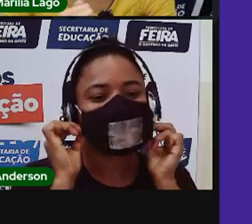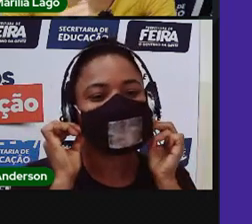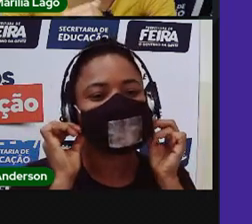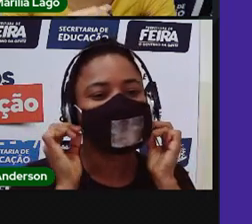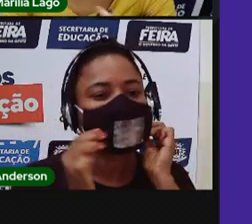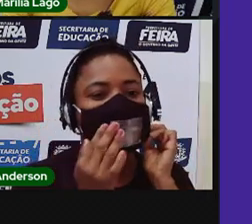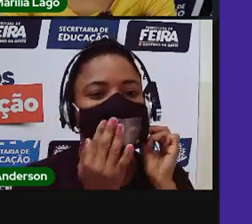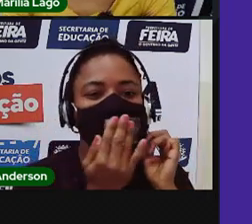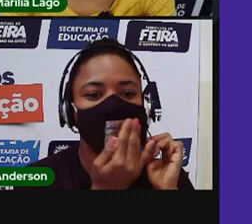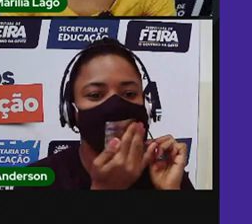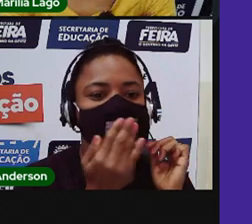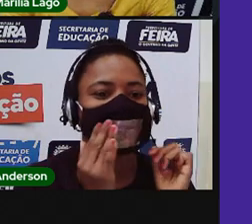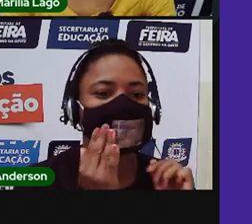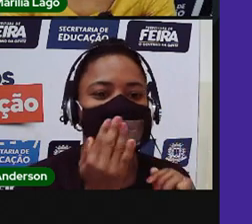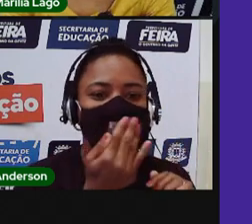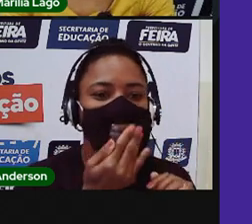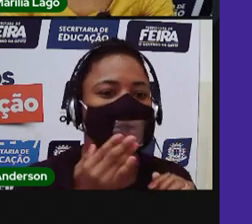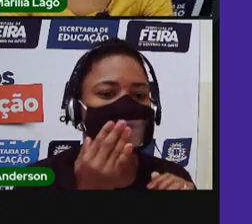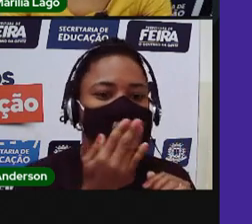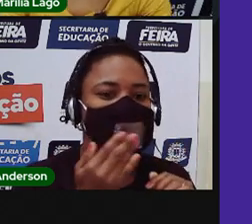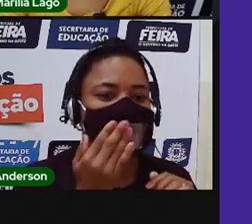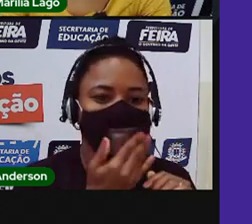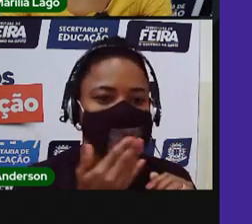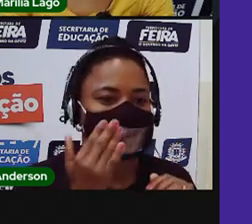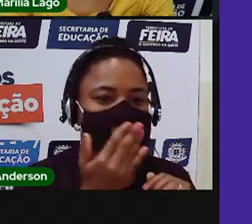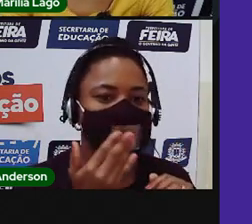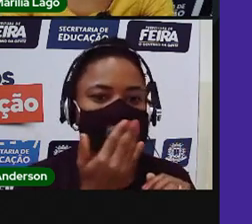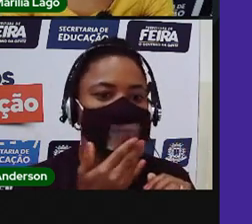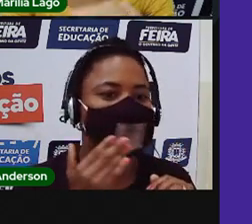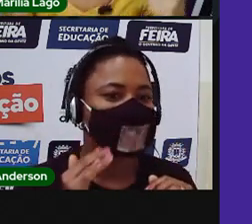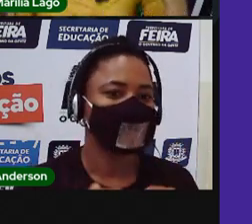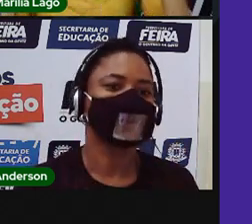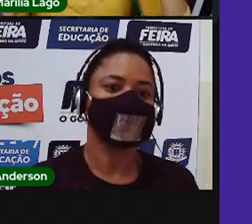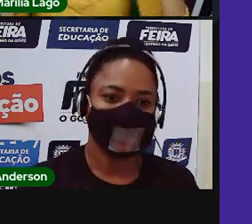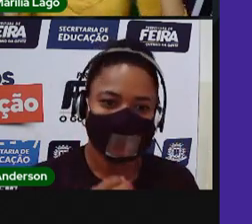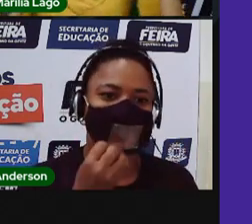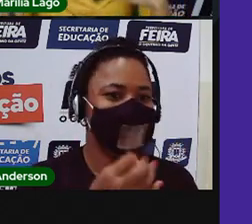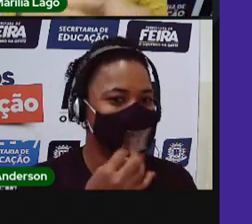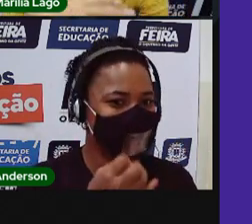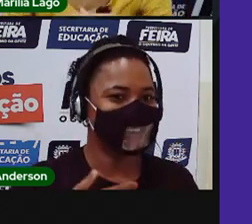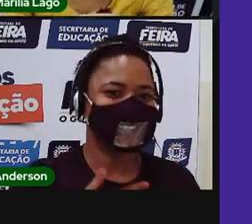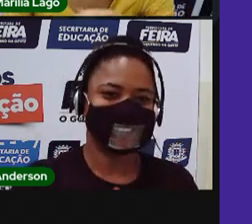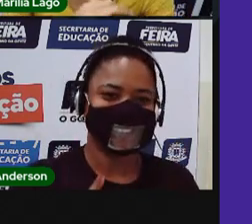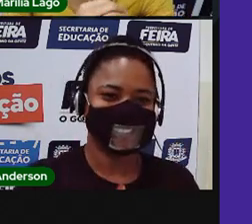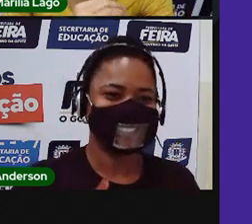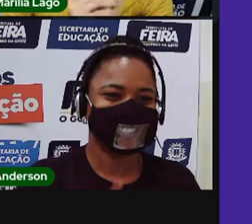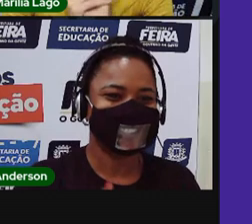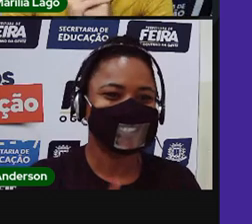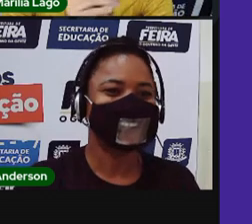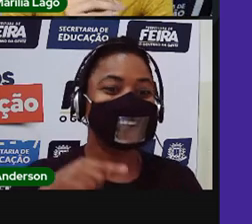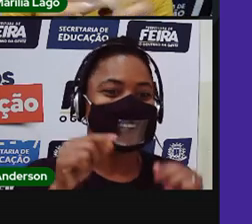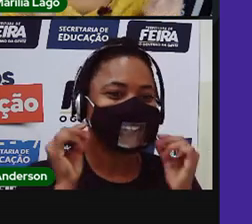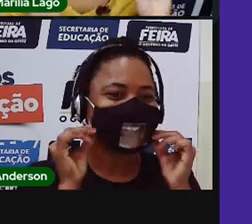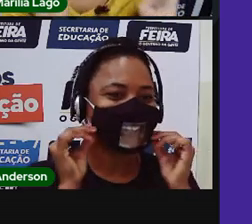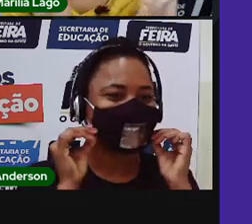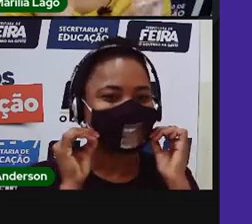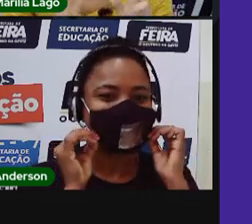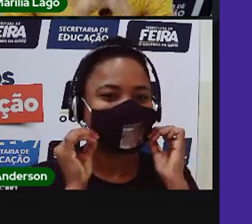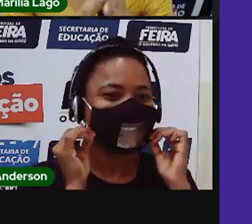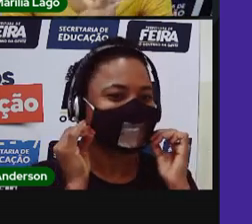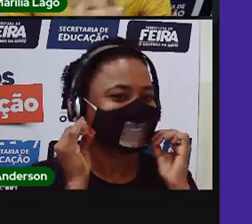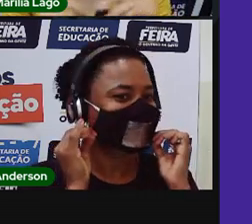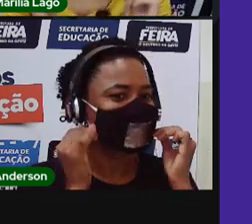Vocês estão começando, né, comentando bastante. Tô gostando, tô gostando. Então, assim,